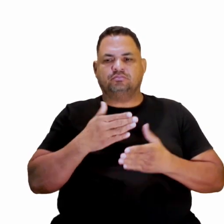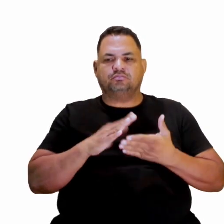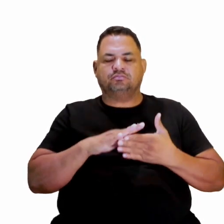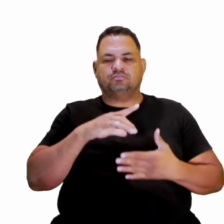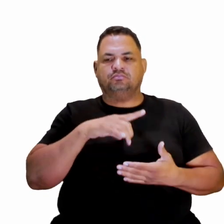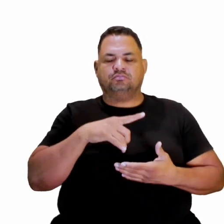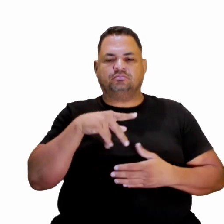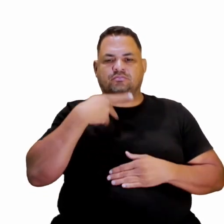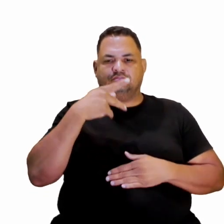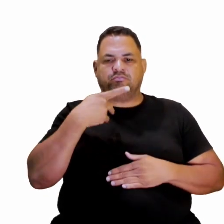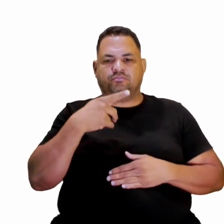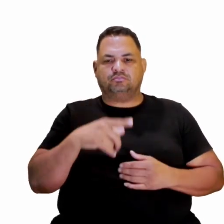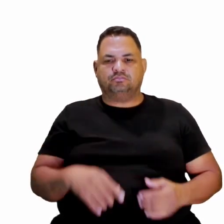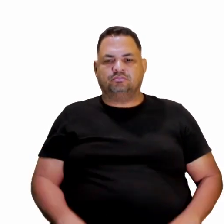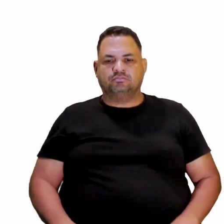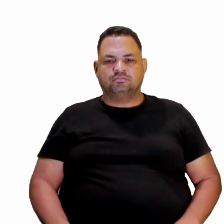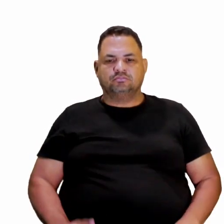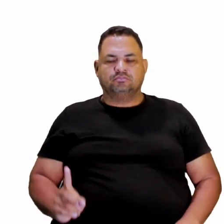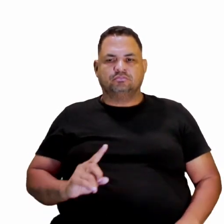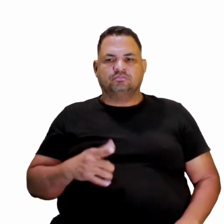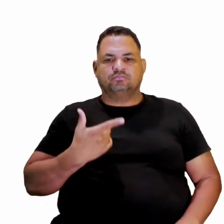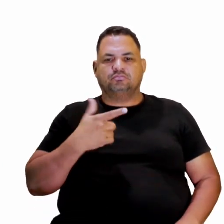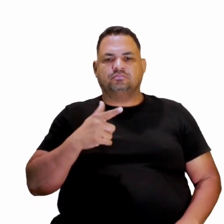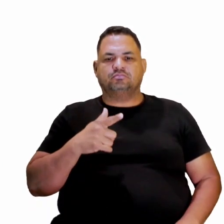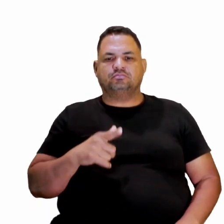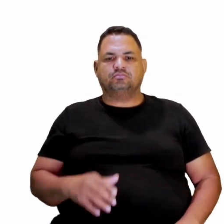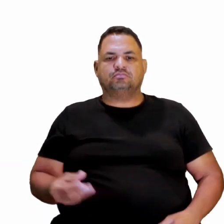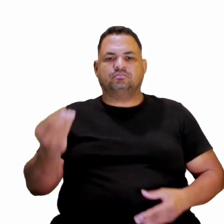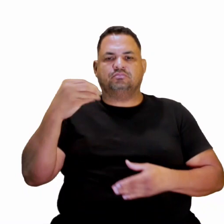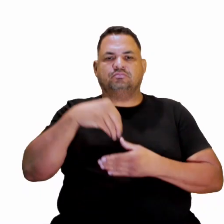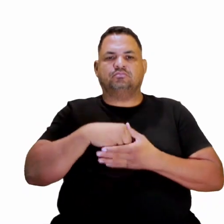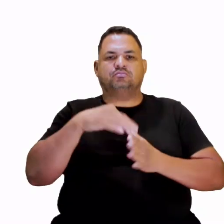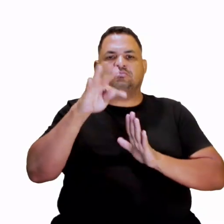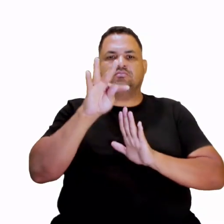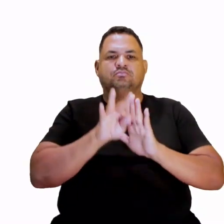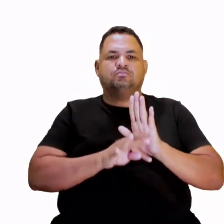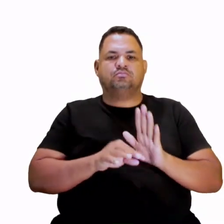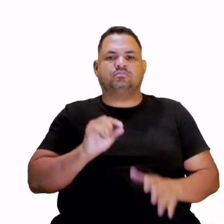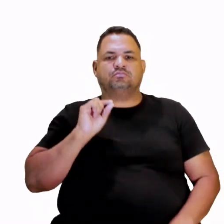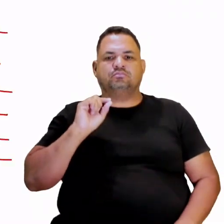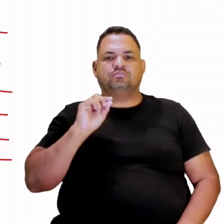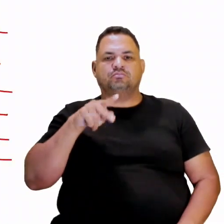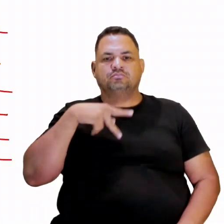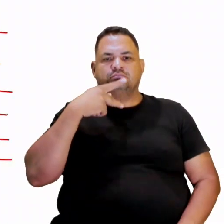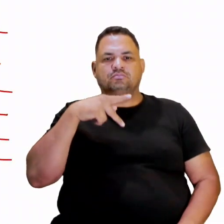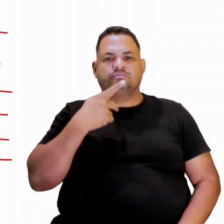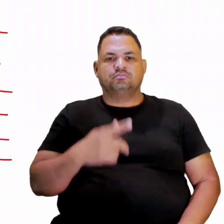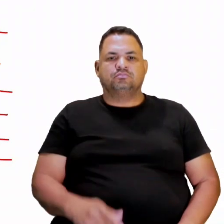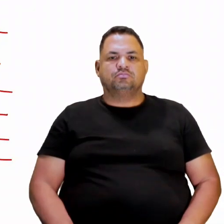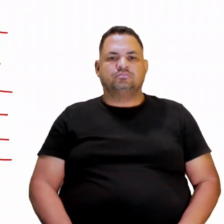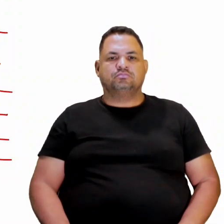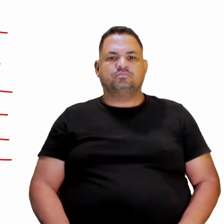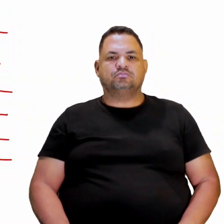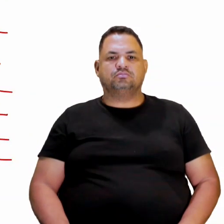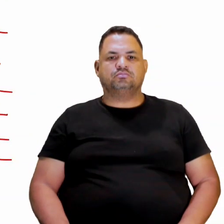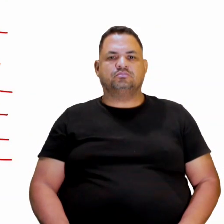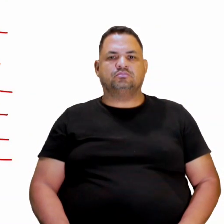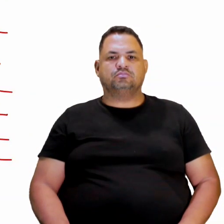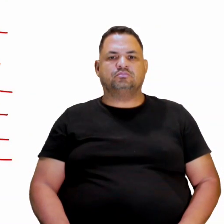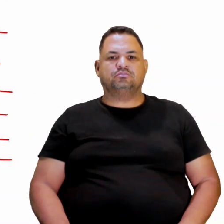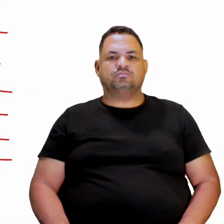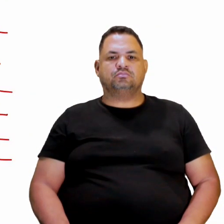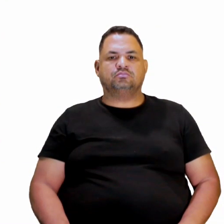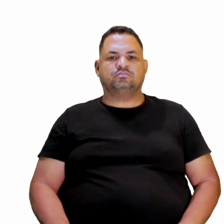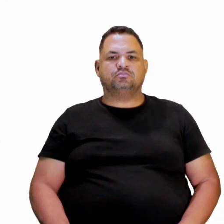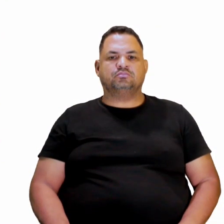ele está falando de uma situação que não existe lá no texto, porque lá no texto ele diz o seguinte, ó, onde é que